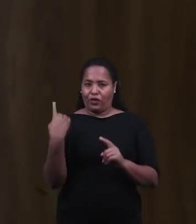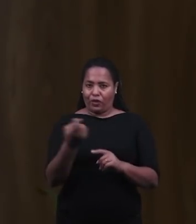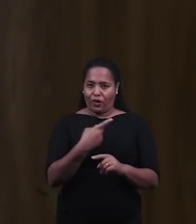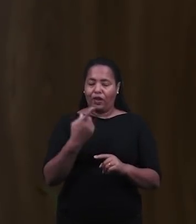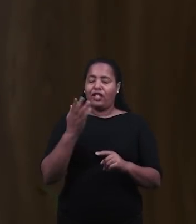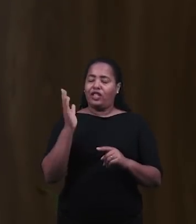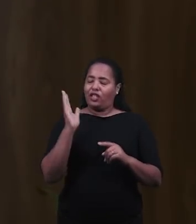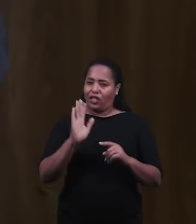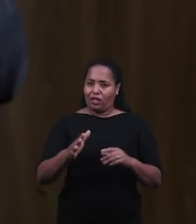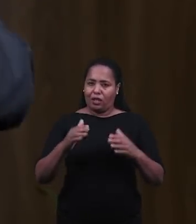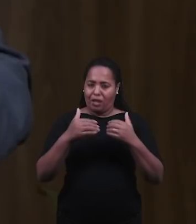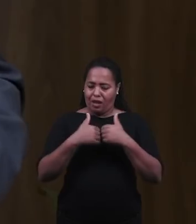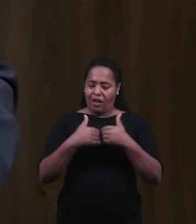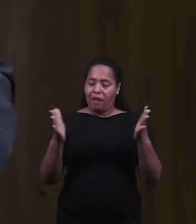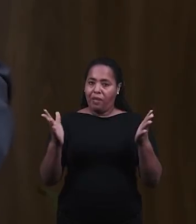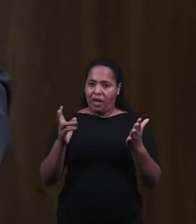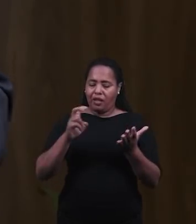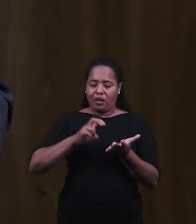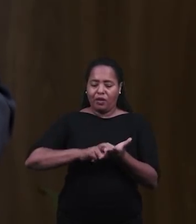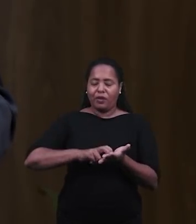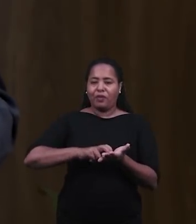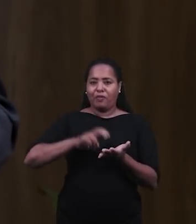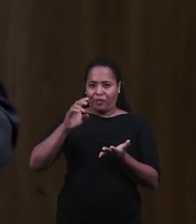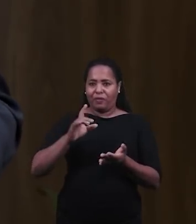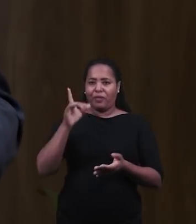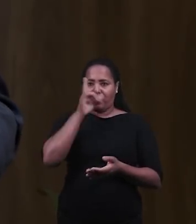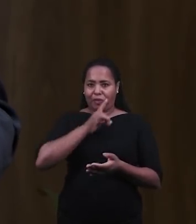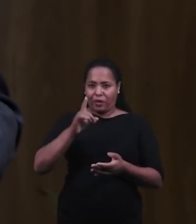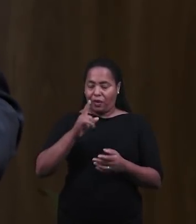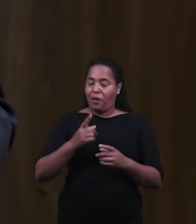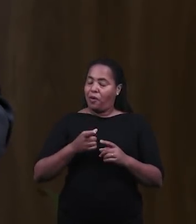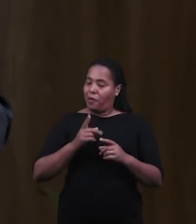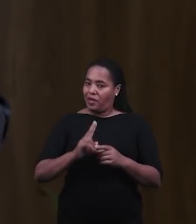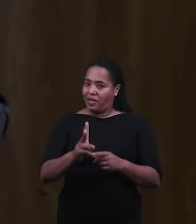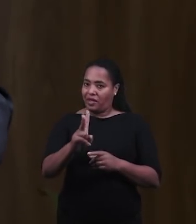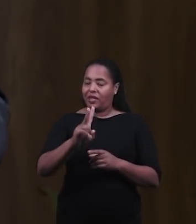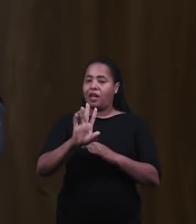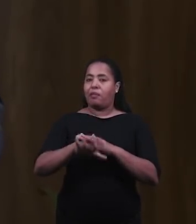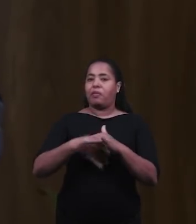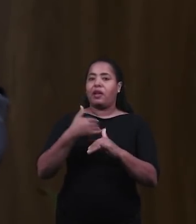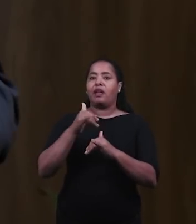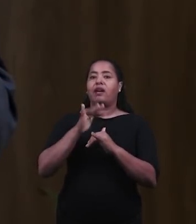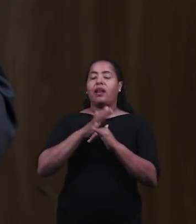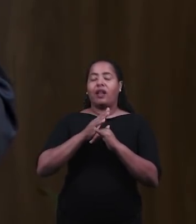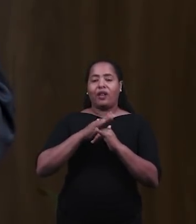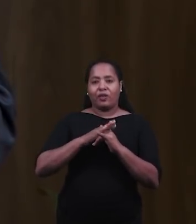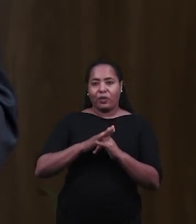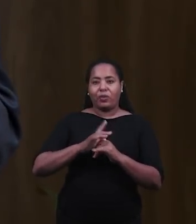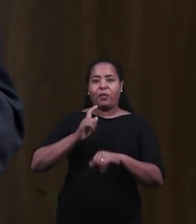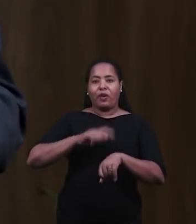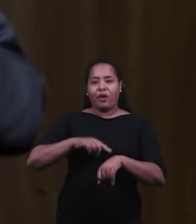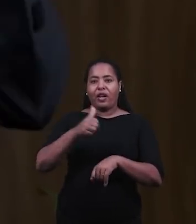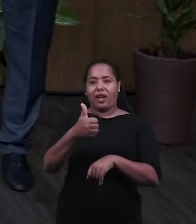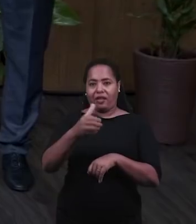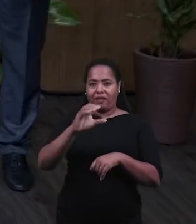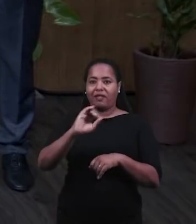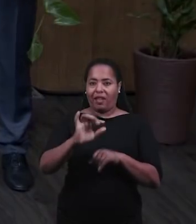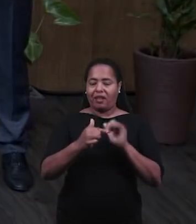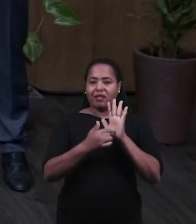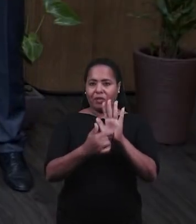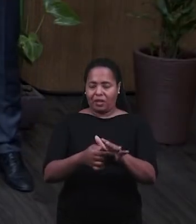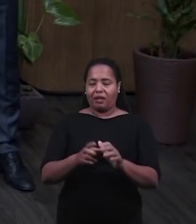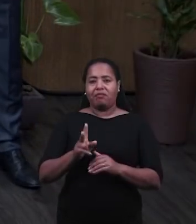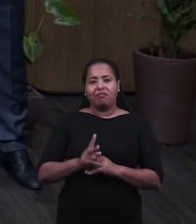no domingo de manhã, mas sempre pelo nosso canal no YouTube, às 10 horas, como eu mencionei.